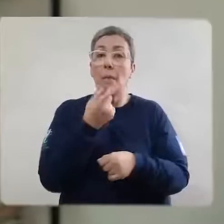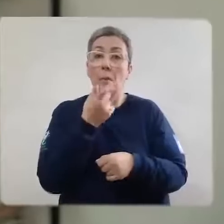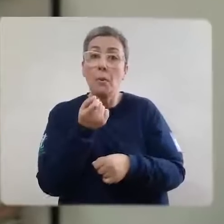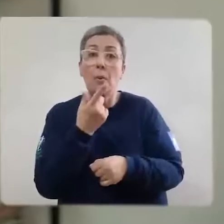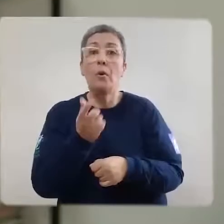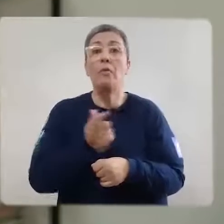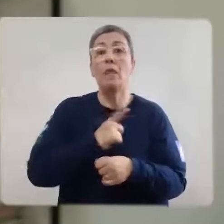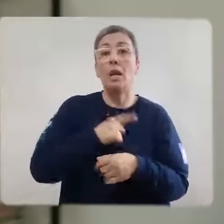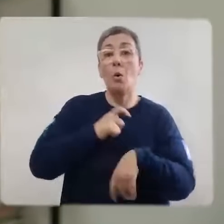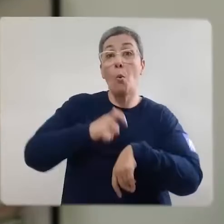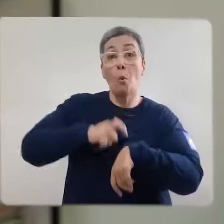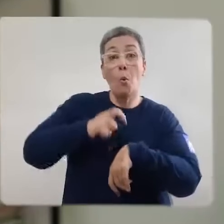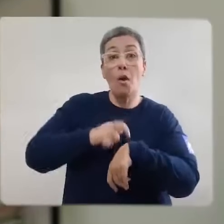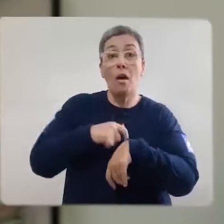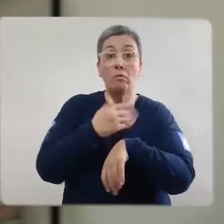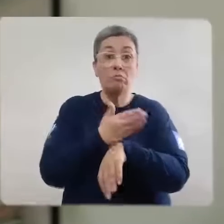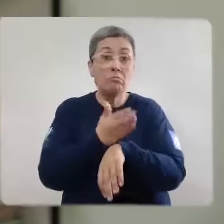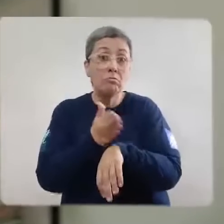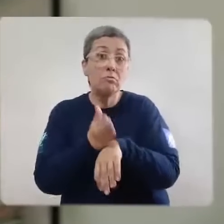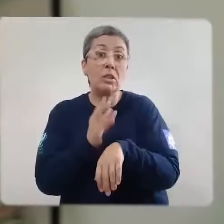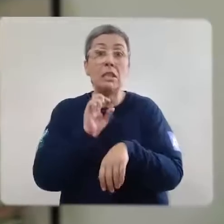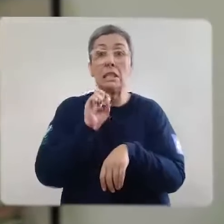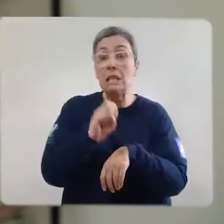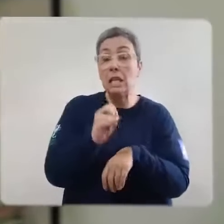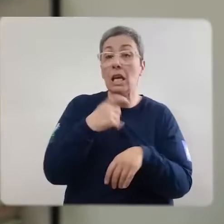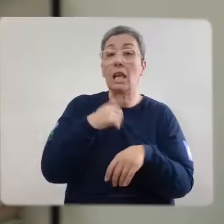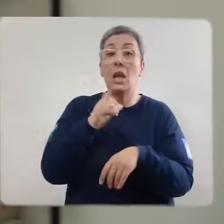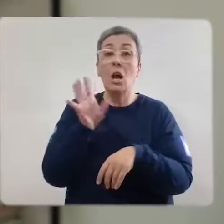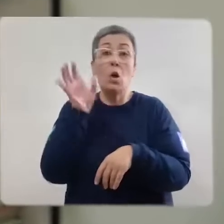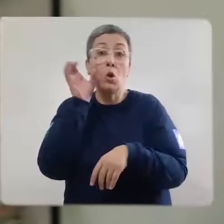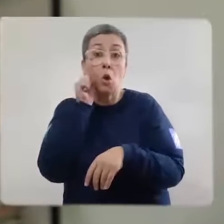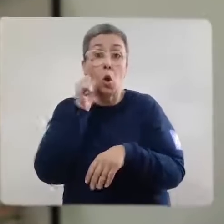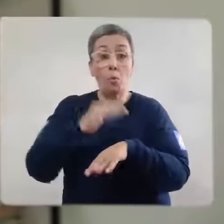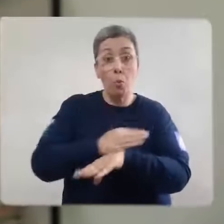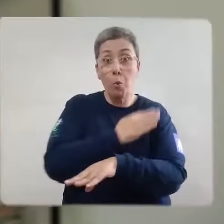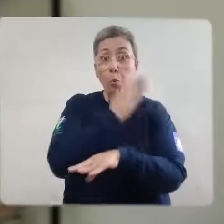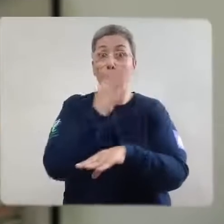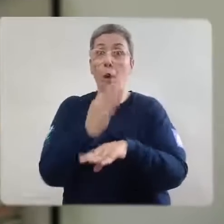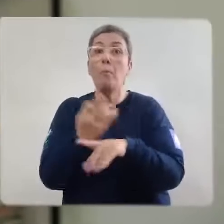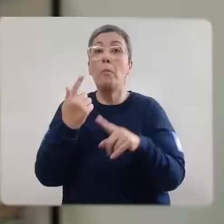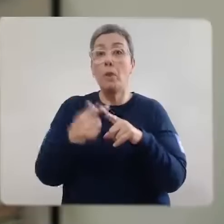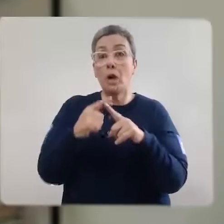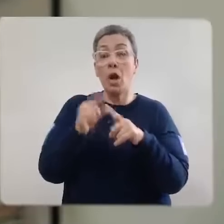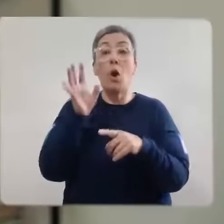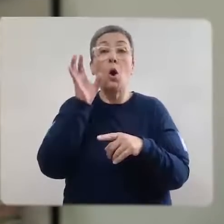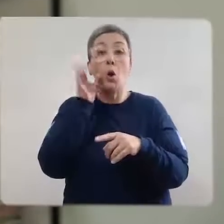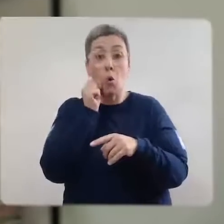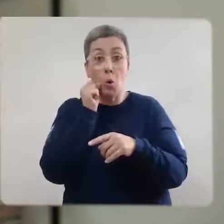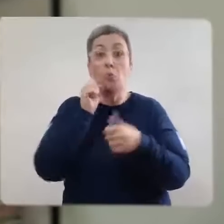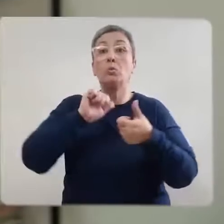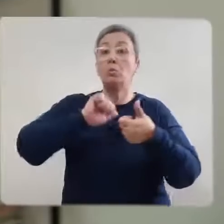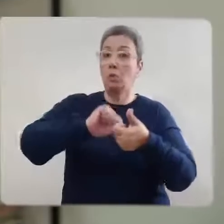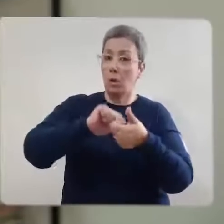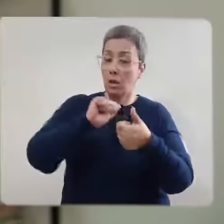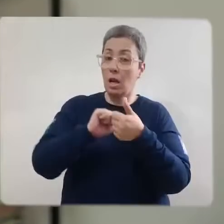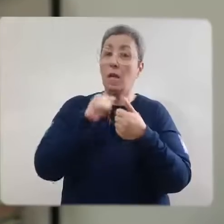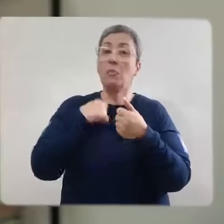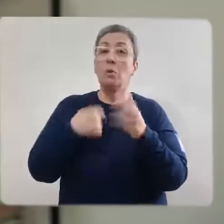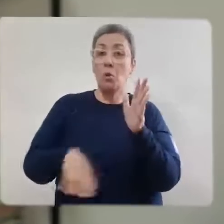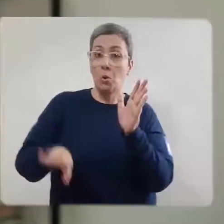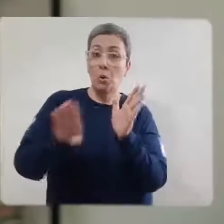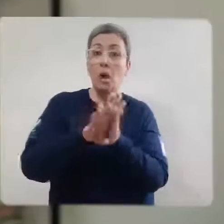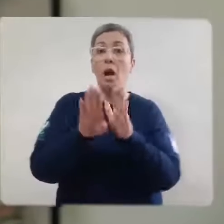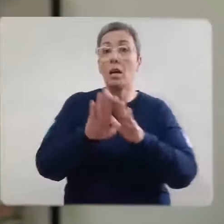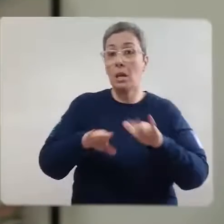alguma medicação, qual é o horário disso, se ela tem uma boa noite de sono, porque uma boa noite de sono com qualidade faz com que essa criança